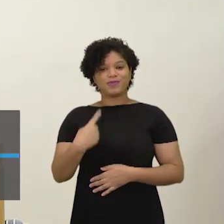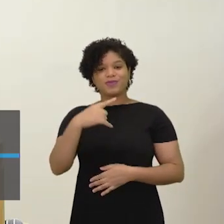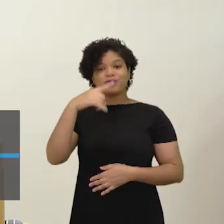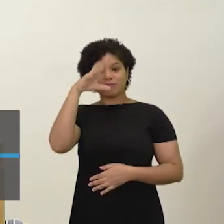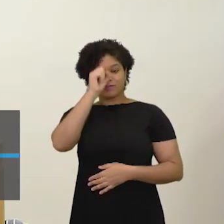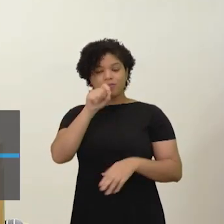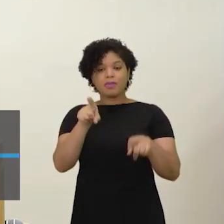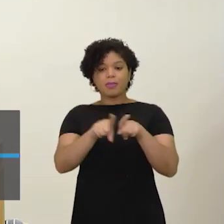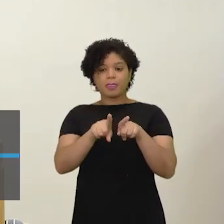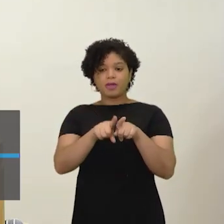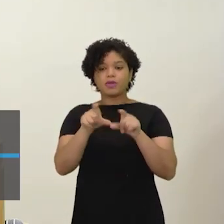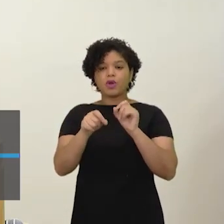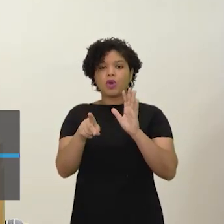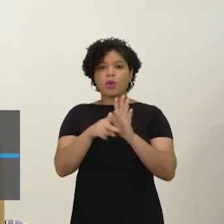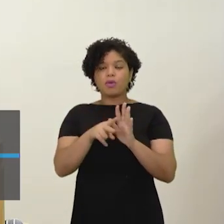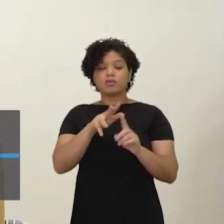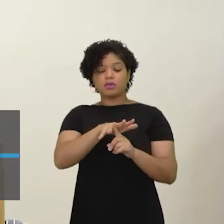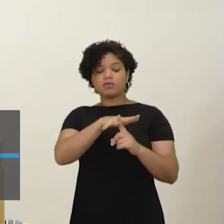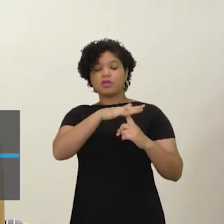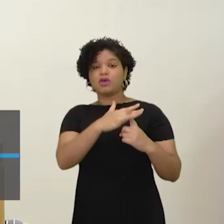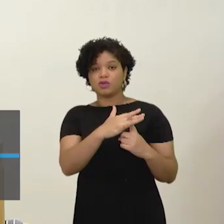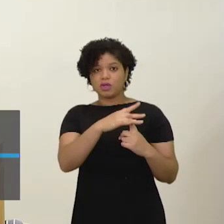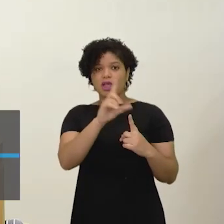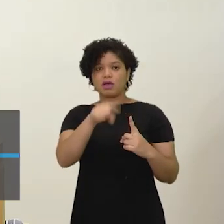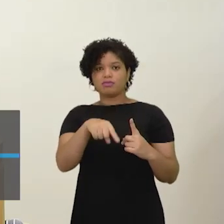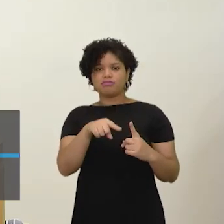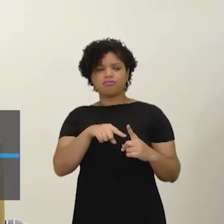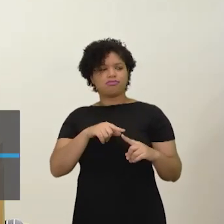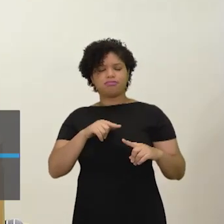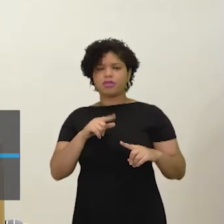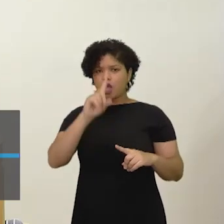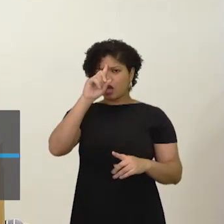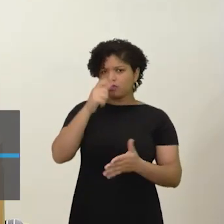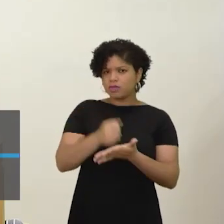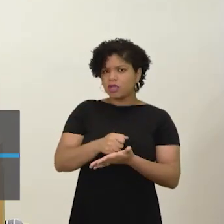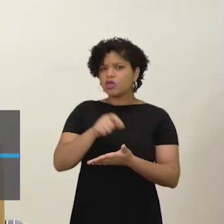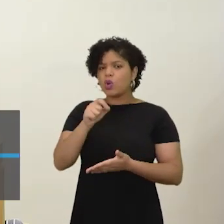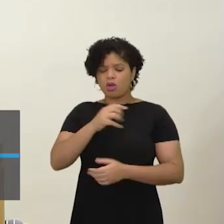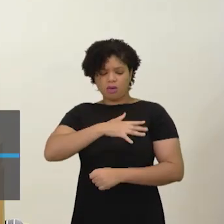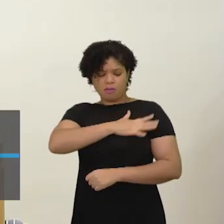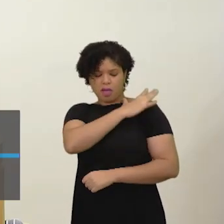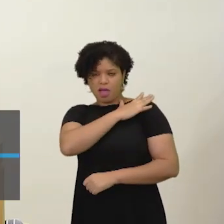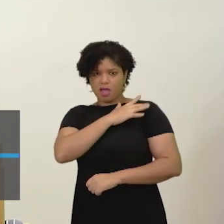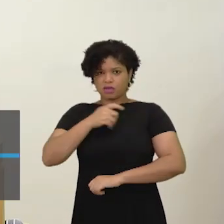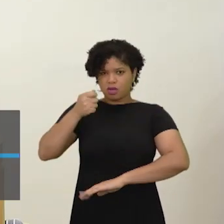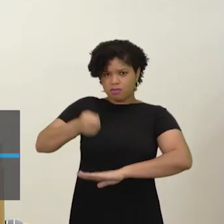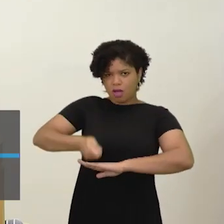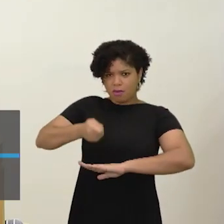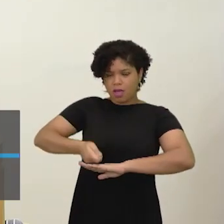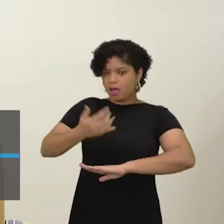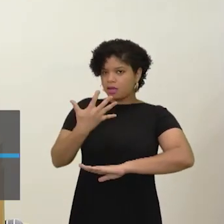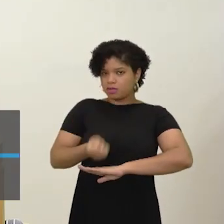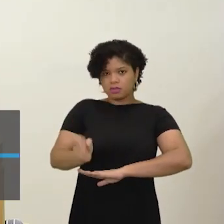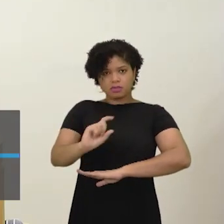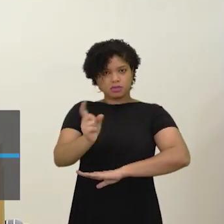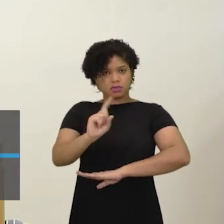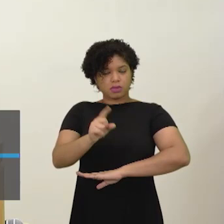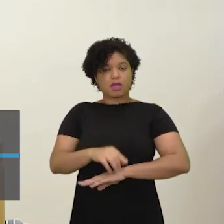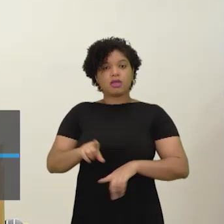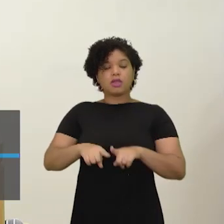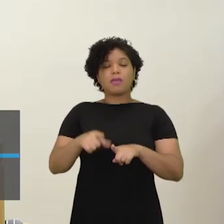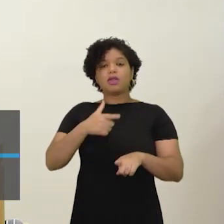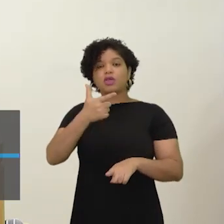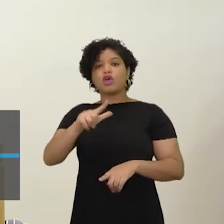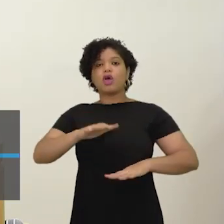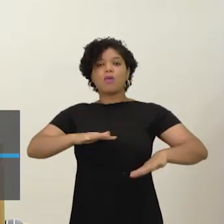também que a sociedade civil estava toda se mobilizando contra a ditadura civil-militar e nós tivemos o